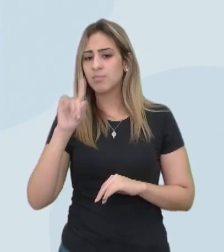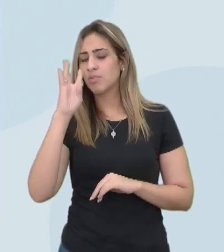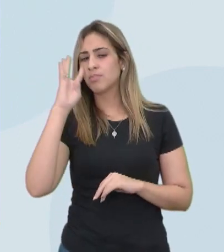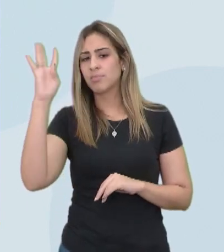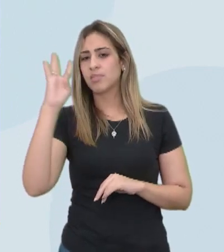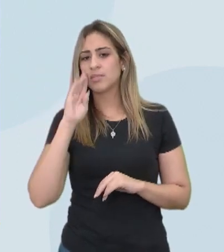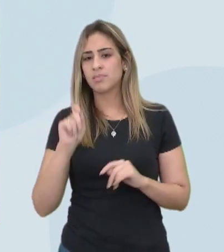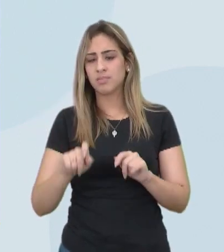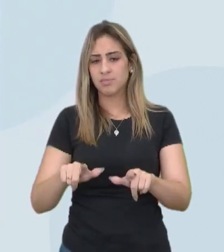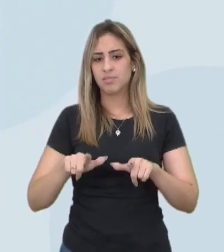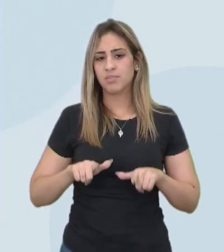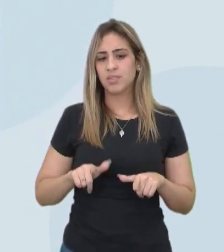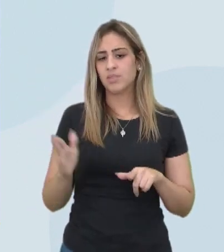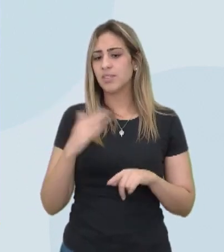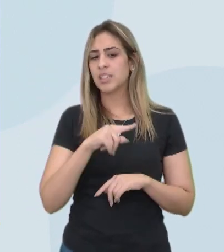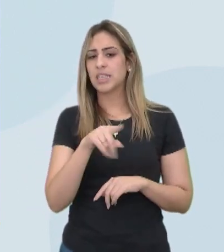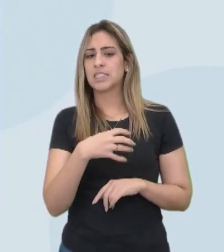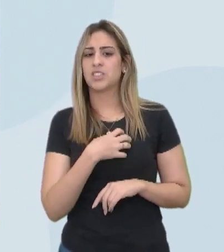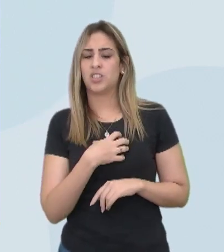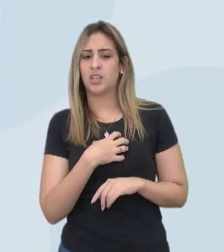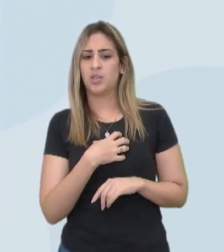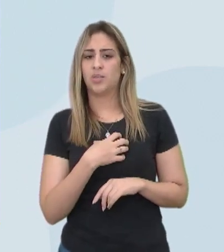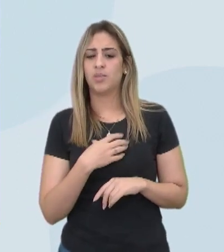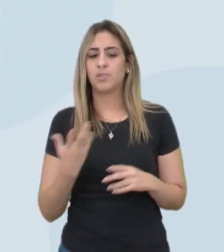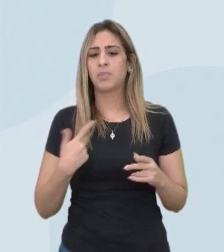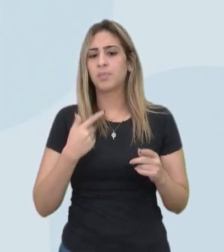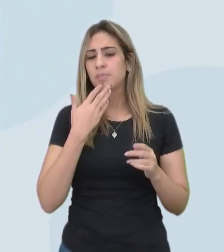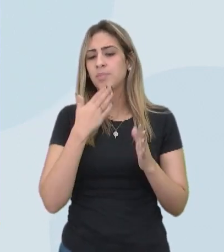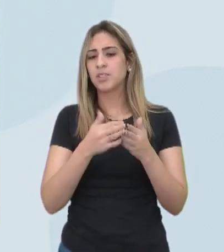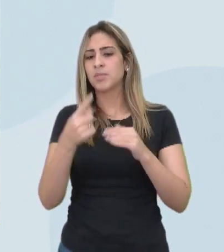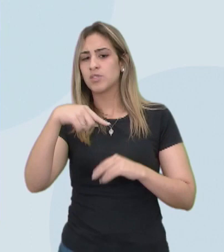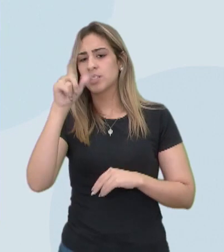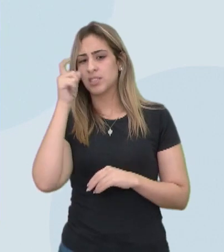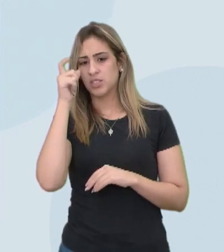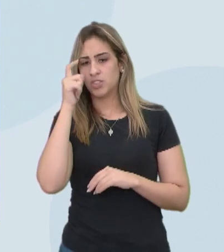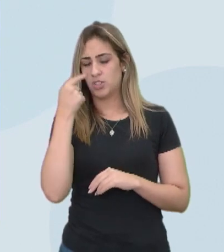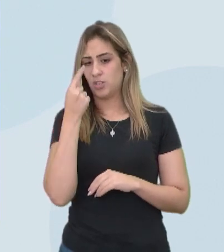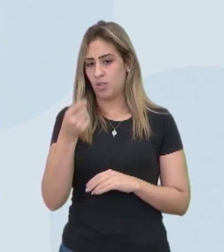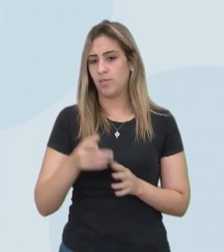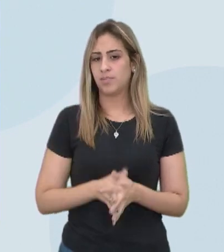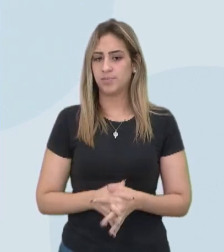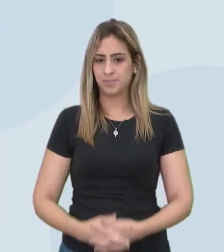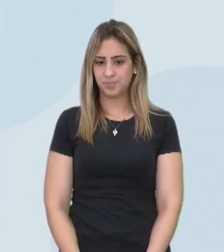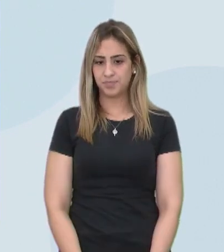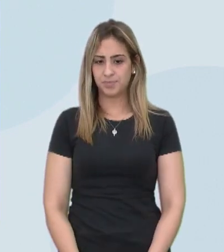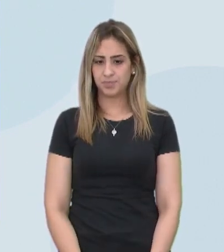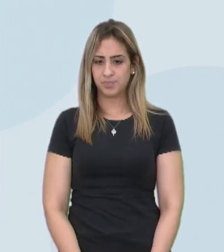que o certificado viria dessa maneira. Olha só, pedi para vocês assistirem.